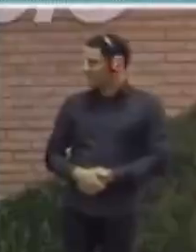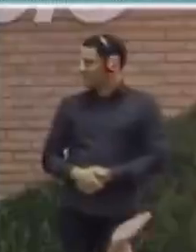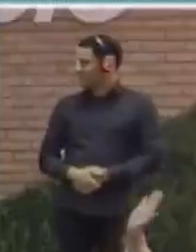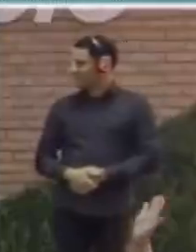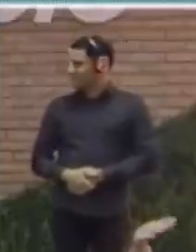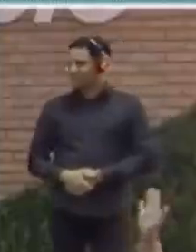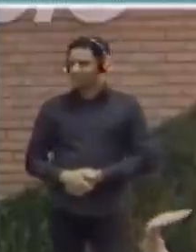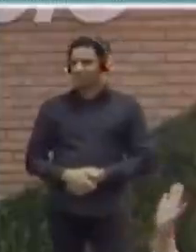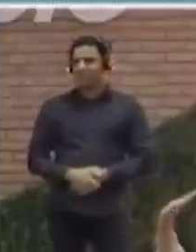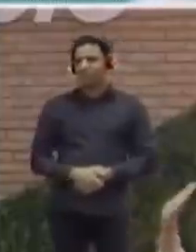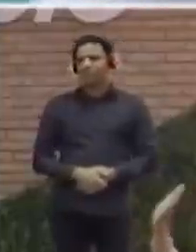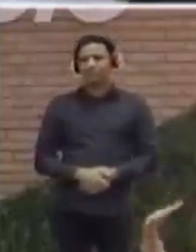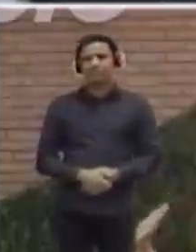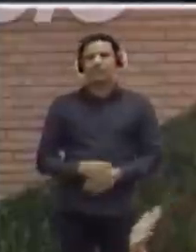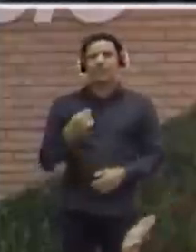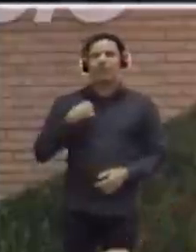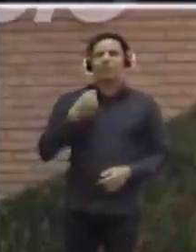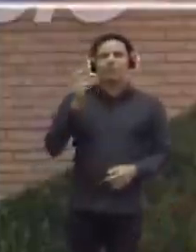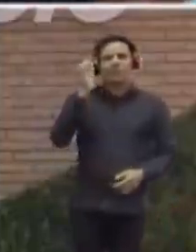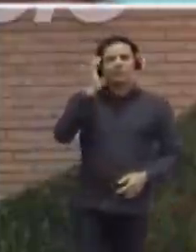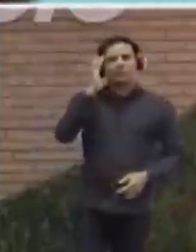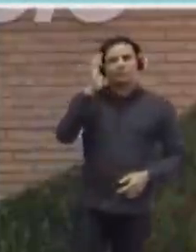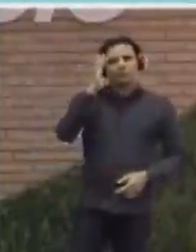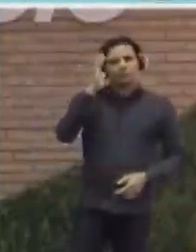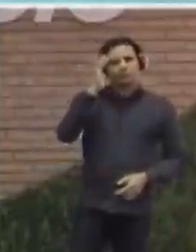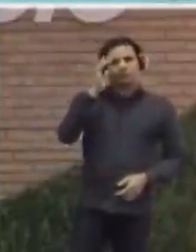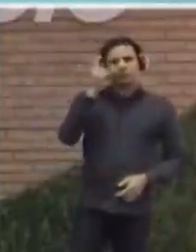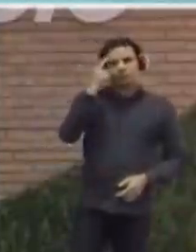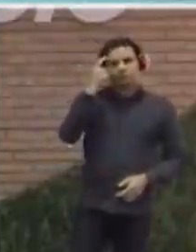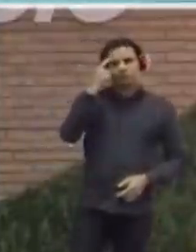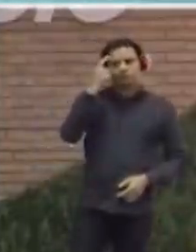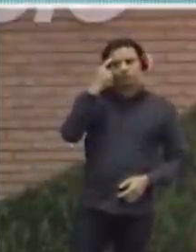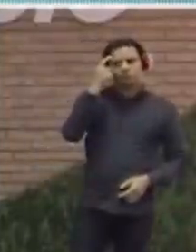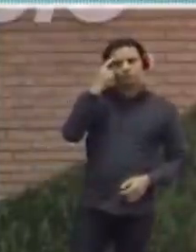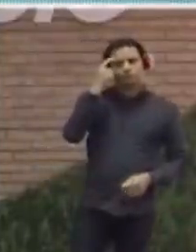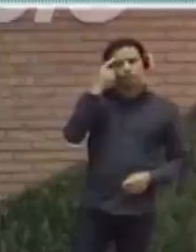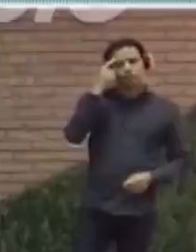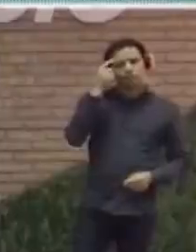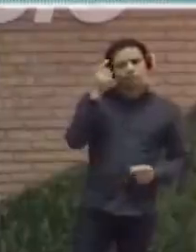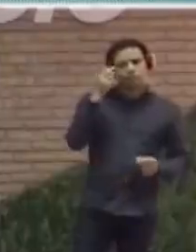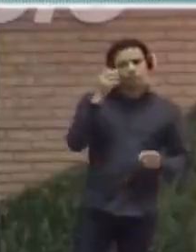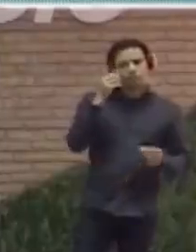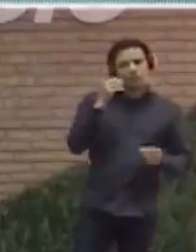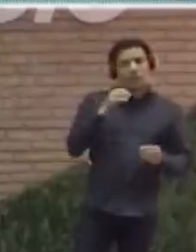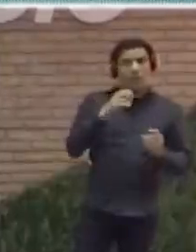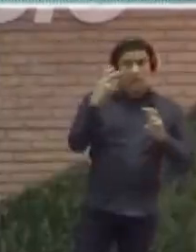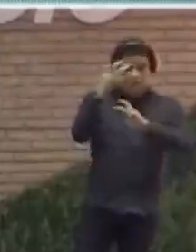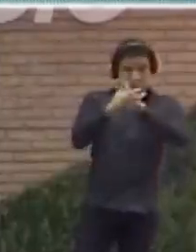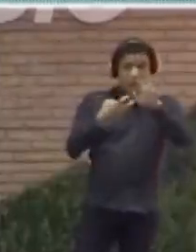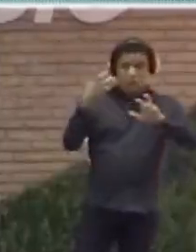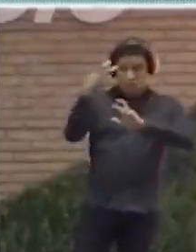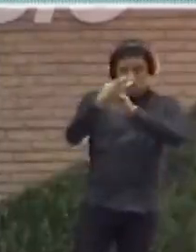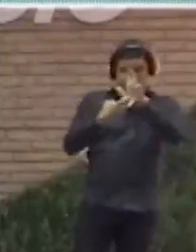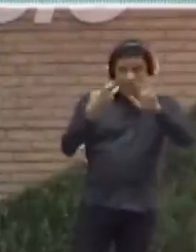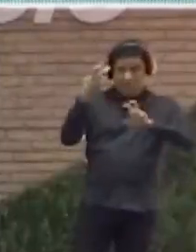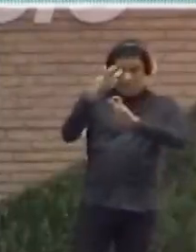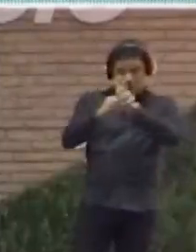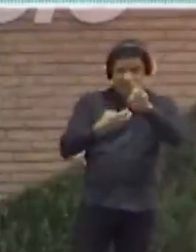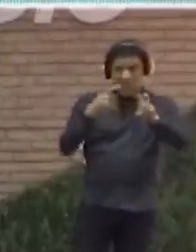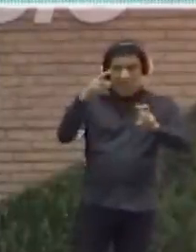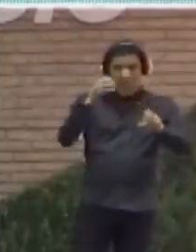Gabriela, eu fiquei imaginando aqui, eu fiquei numa dúvida se a London Eye é uma obra privada